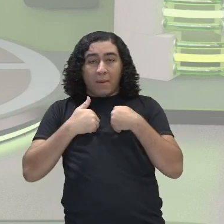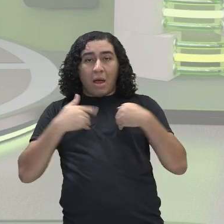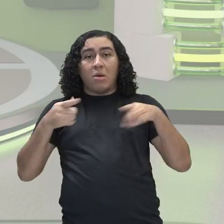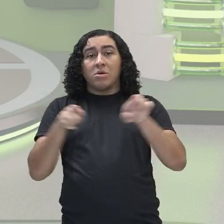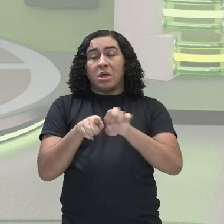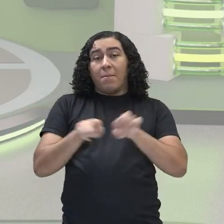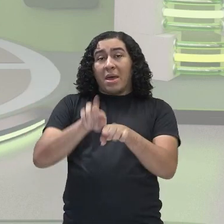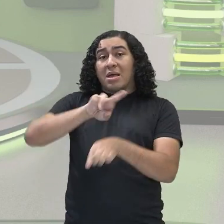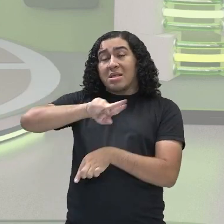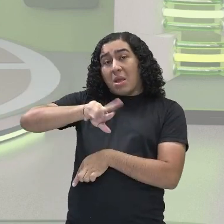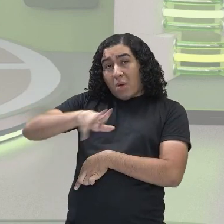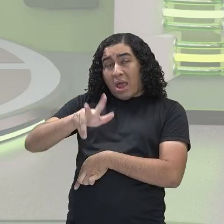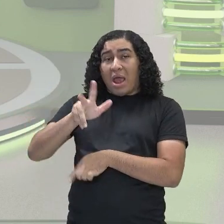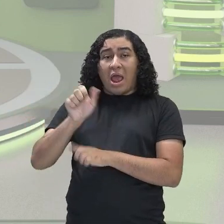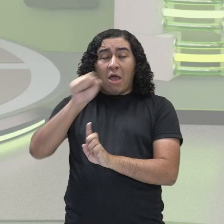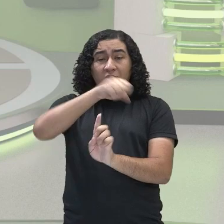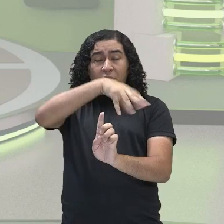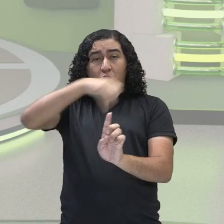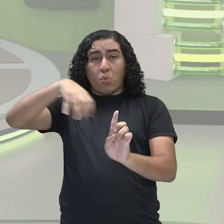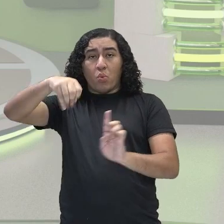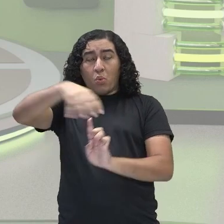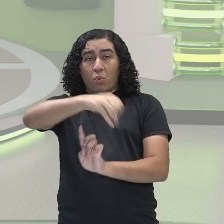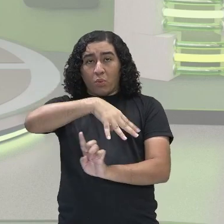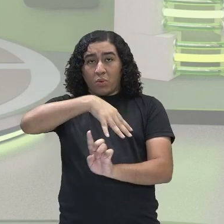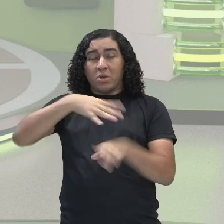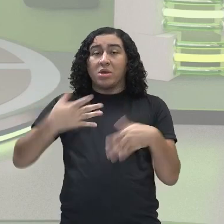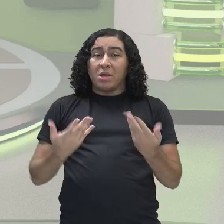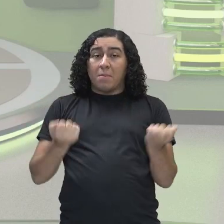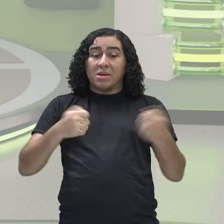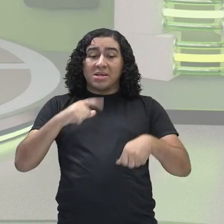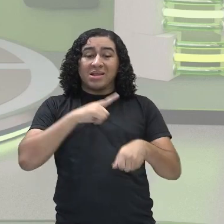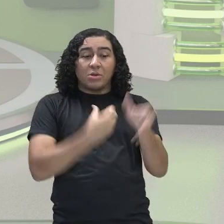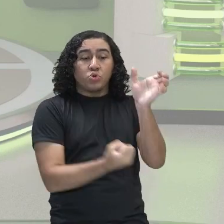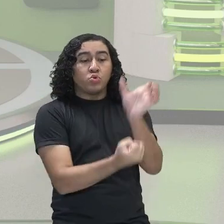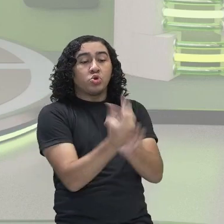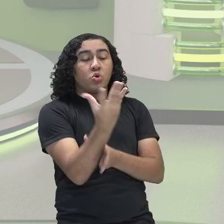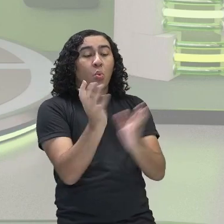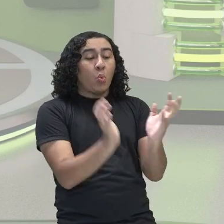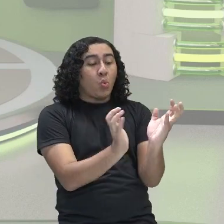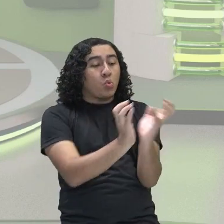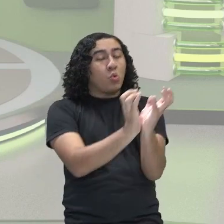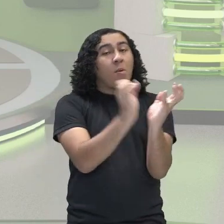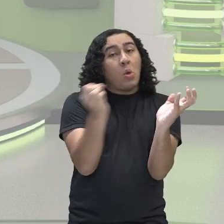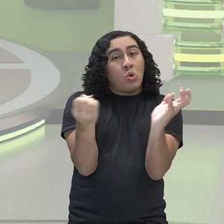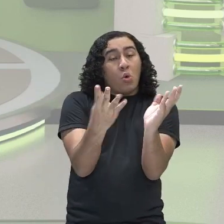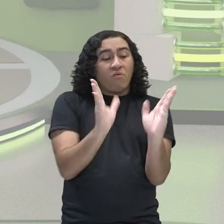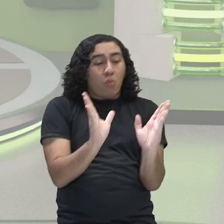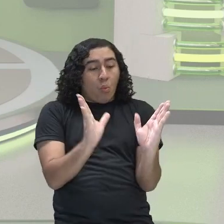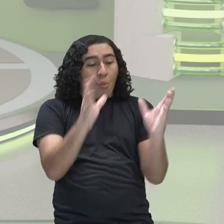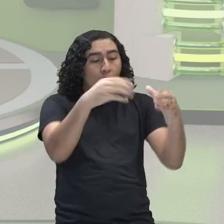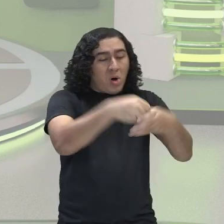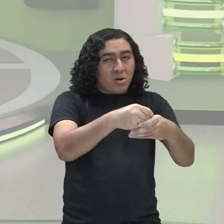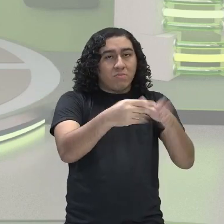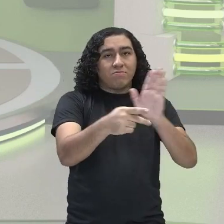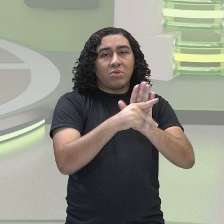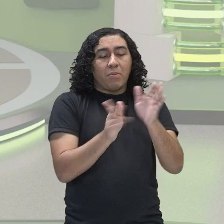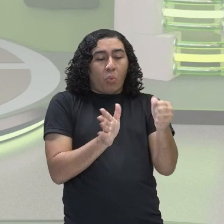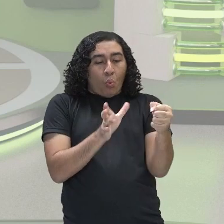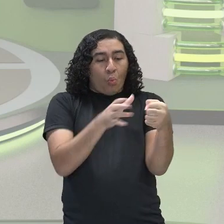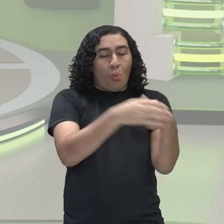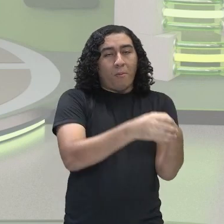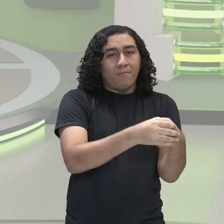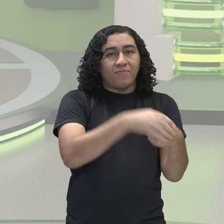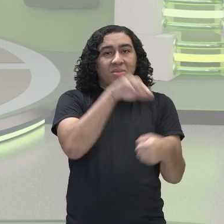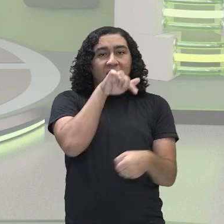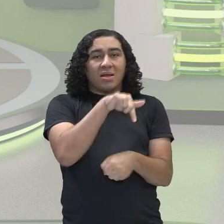mesmo de fungos. Então foi necessário criar um reino, ou seja, uma categoria específica para esse tipo de